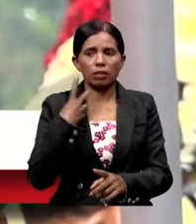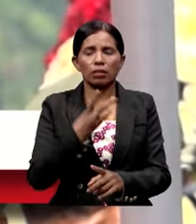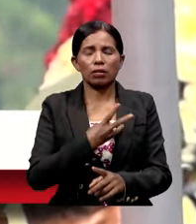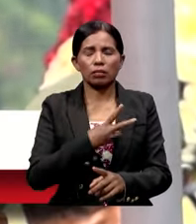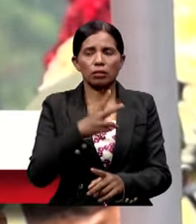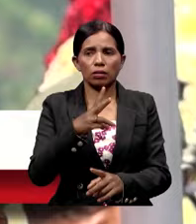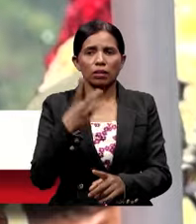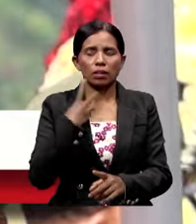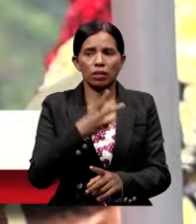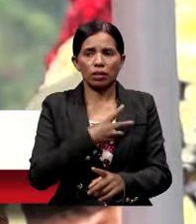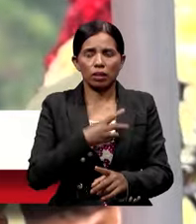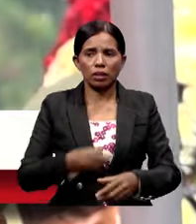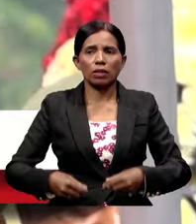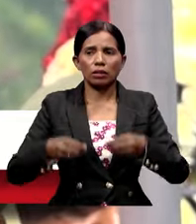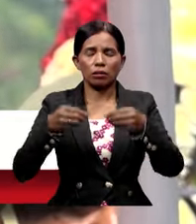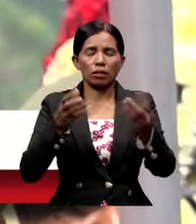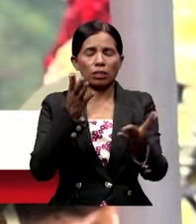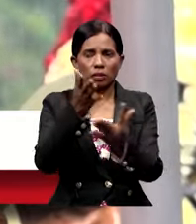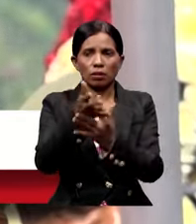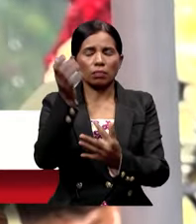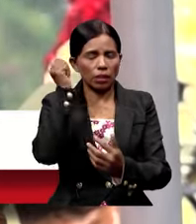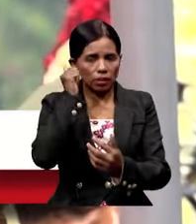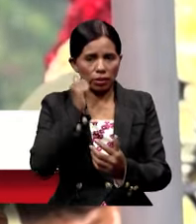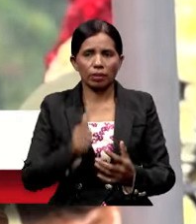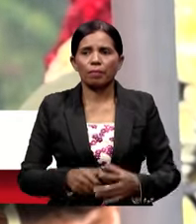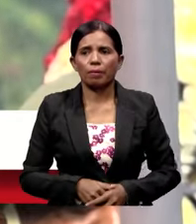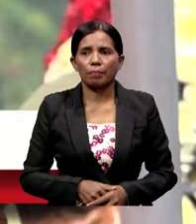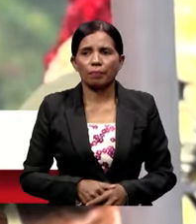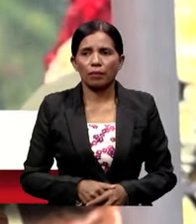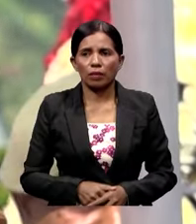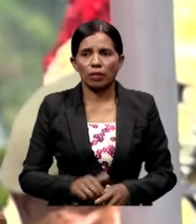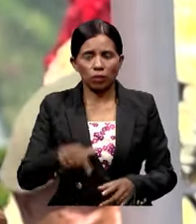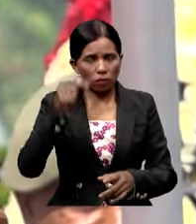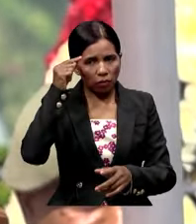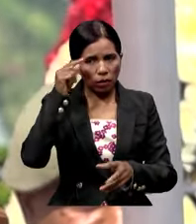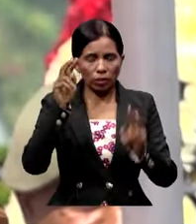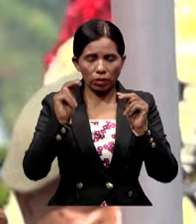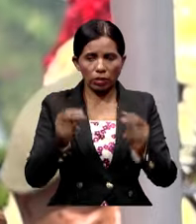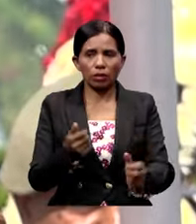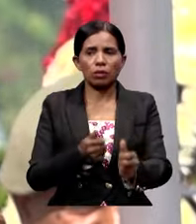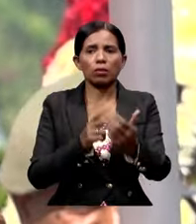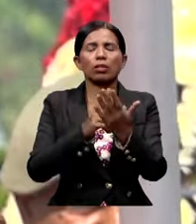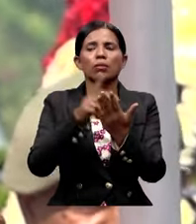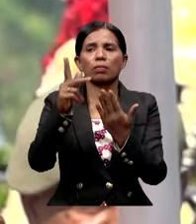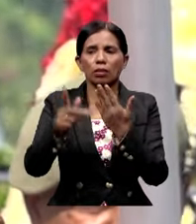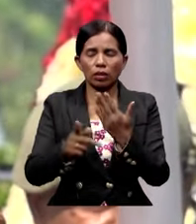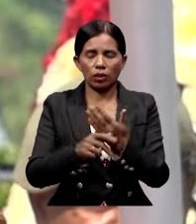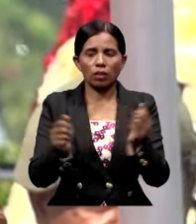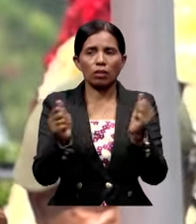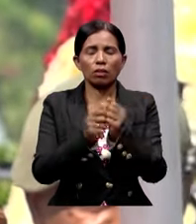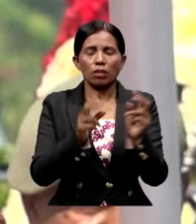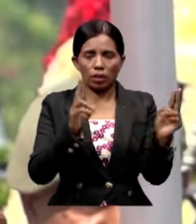2025, e terceira fama avião. Pai da Né, o governo tem que cumprir o meu programa ou